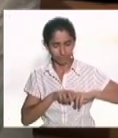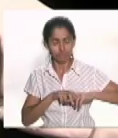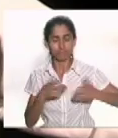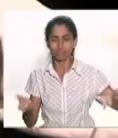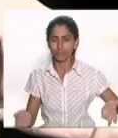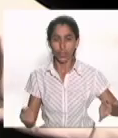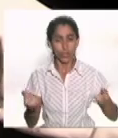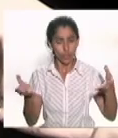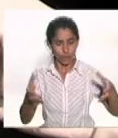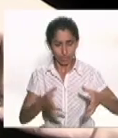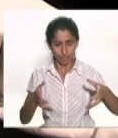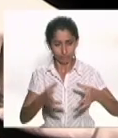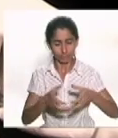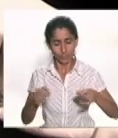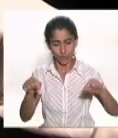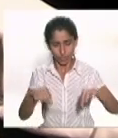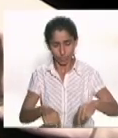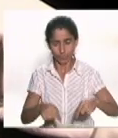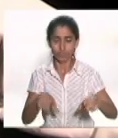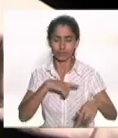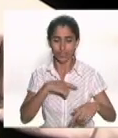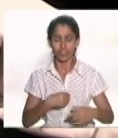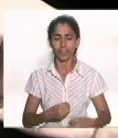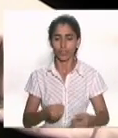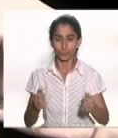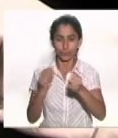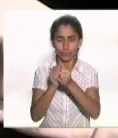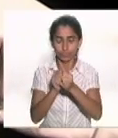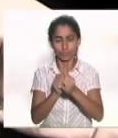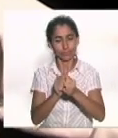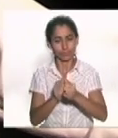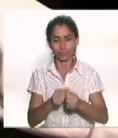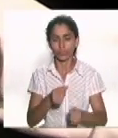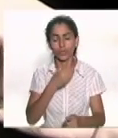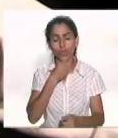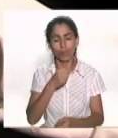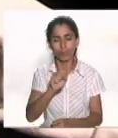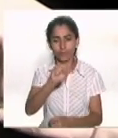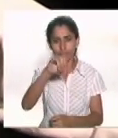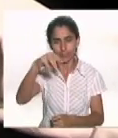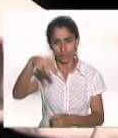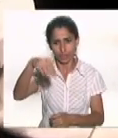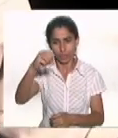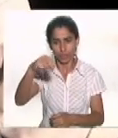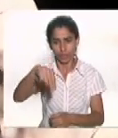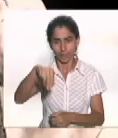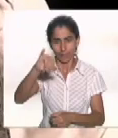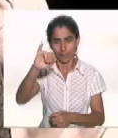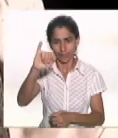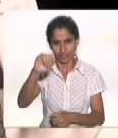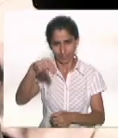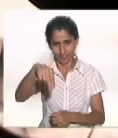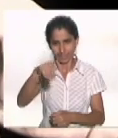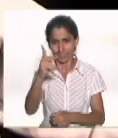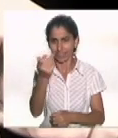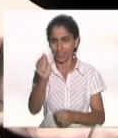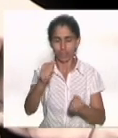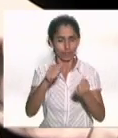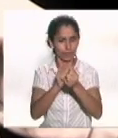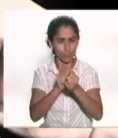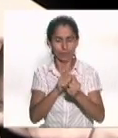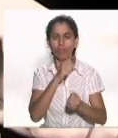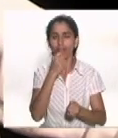dividindo o palco contigo. É, eu tive um show com o Simoninho agora, eu falei, eu te peguei no colo, você sentou no meu colo. Falei,